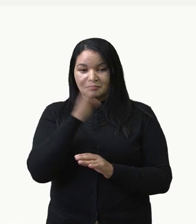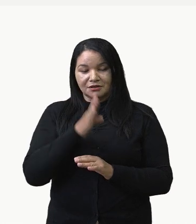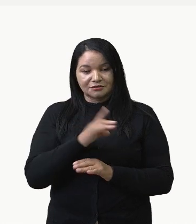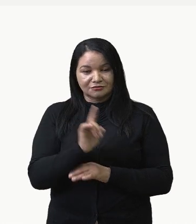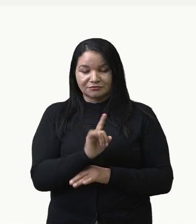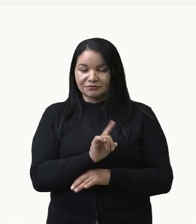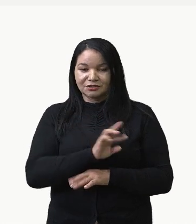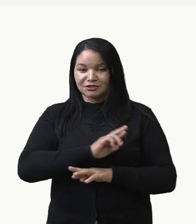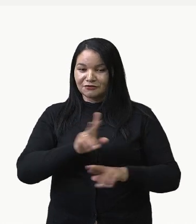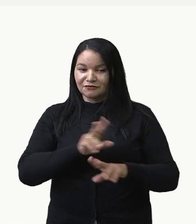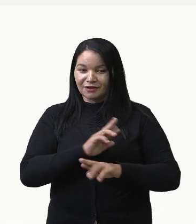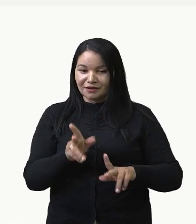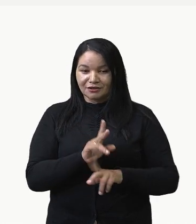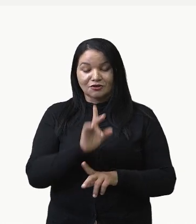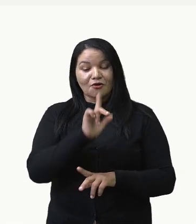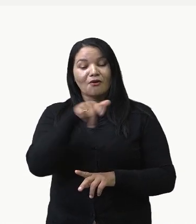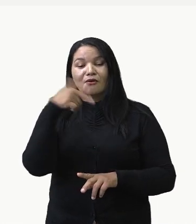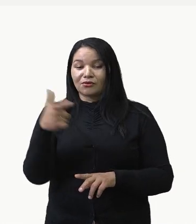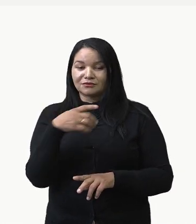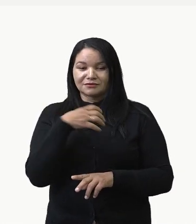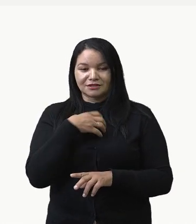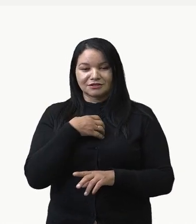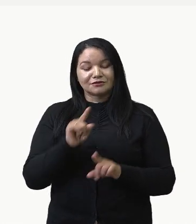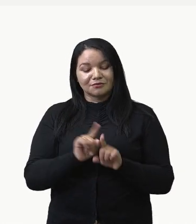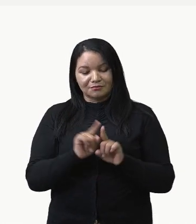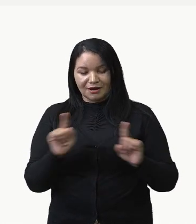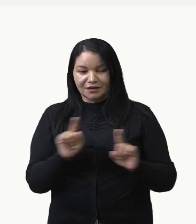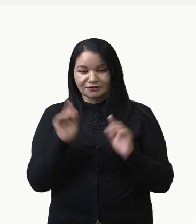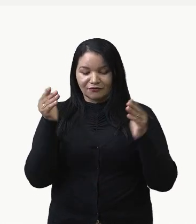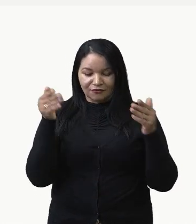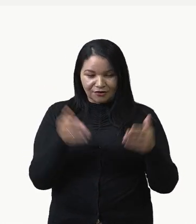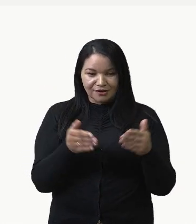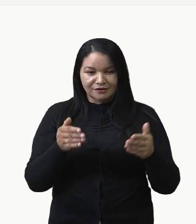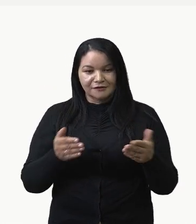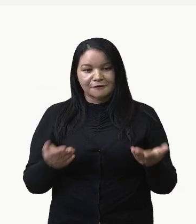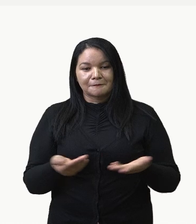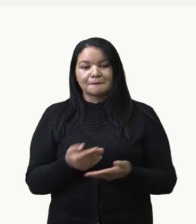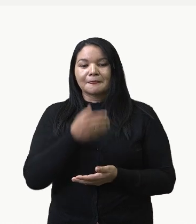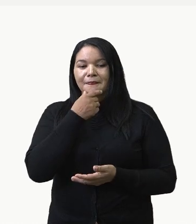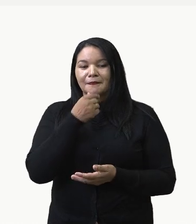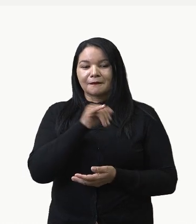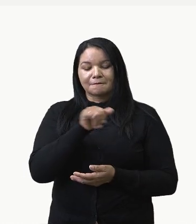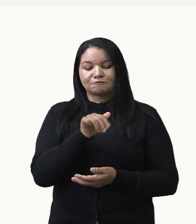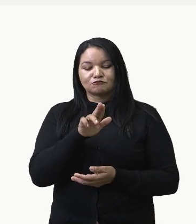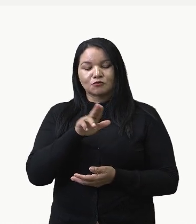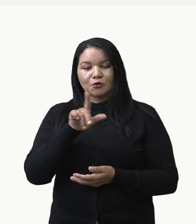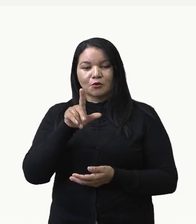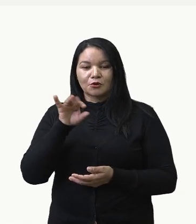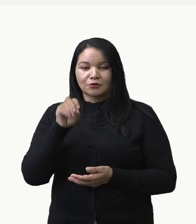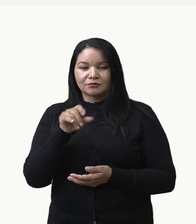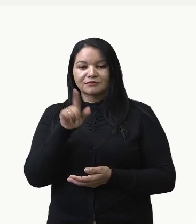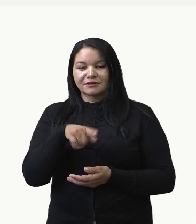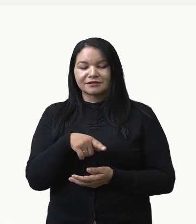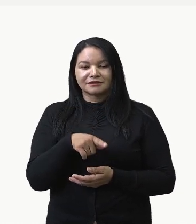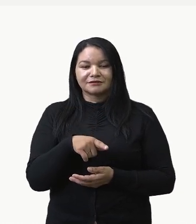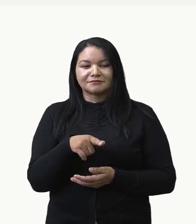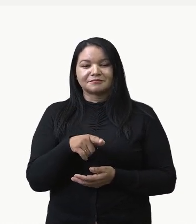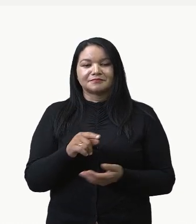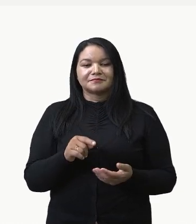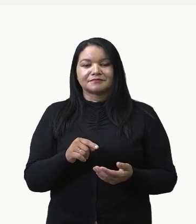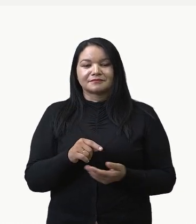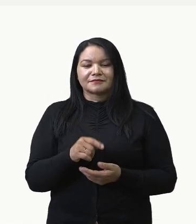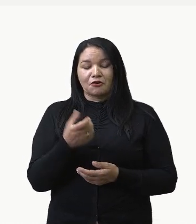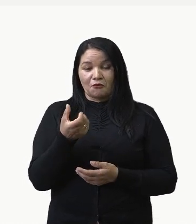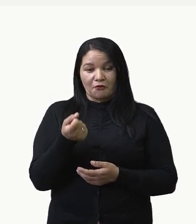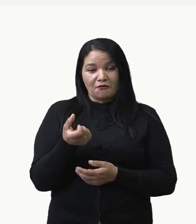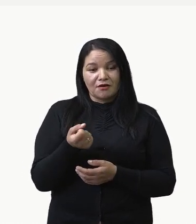tem outro sentido né Vamos aqui por exemplo Júlio es um gadina capaz de traicionar